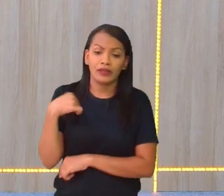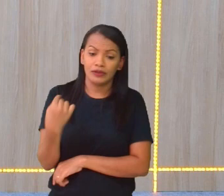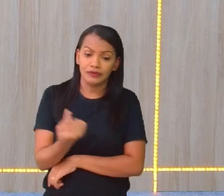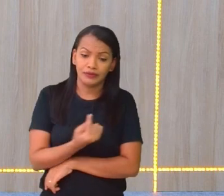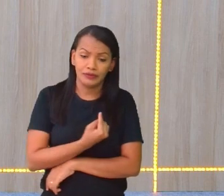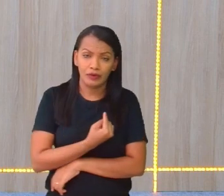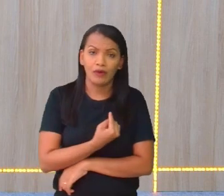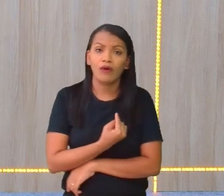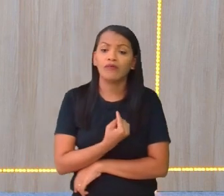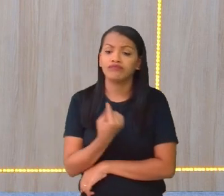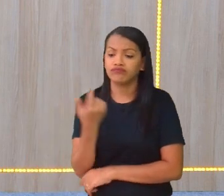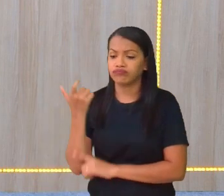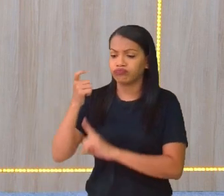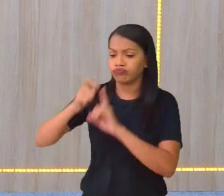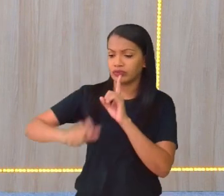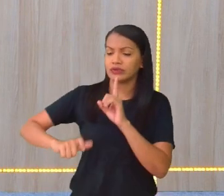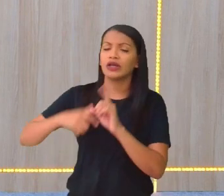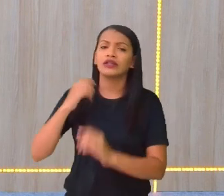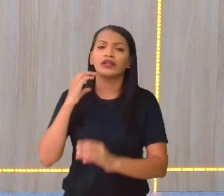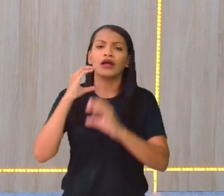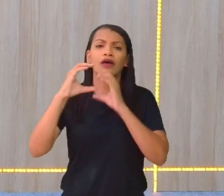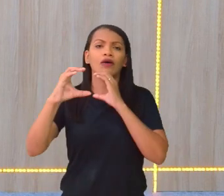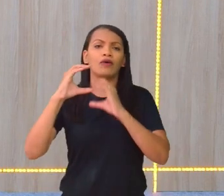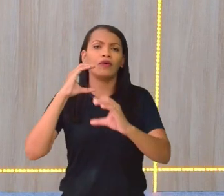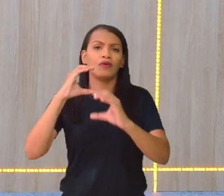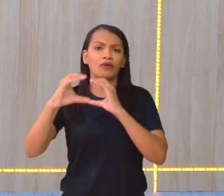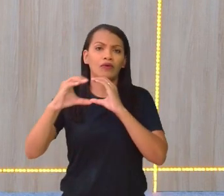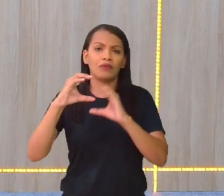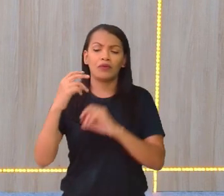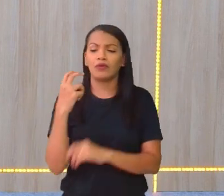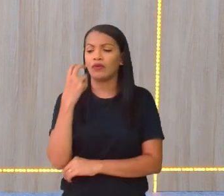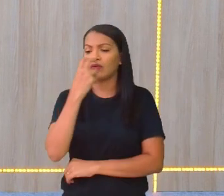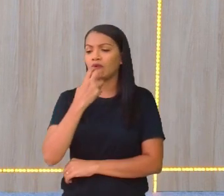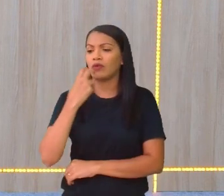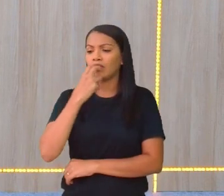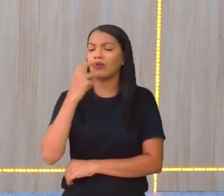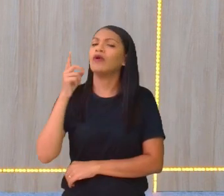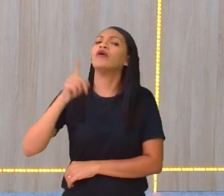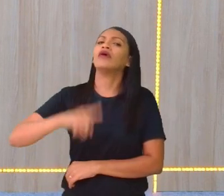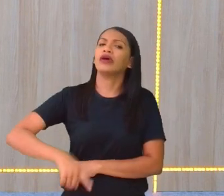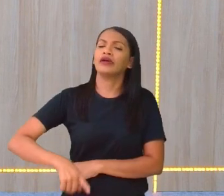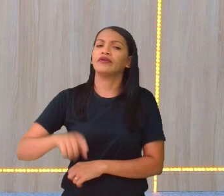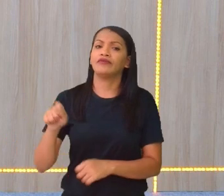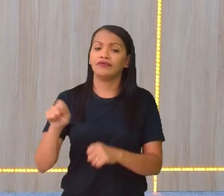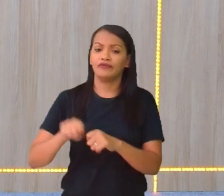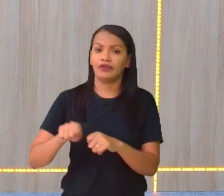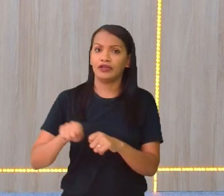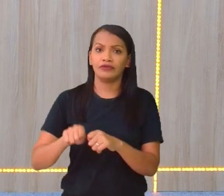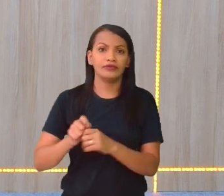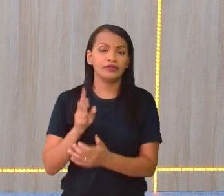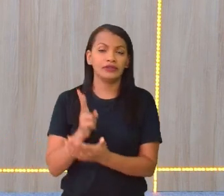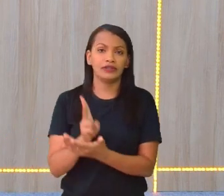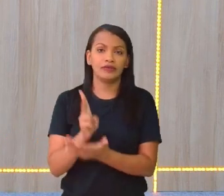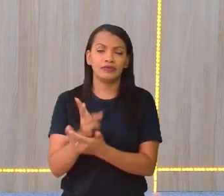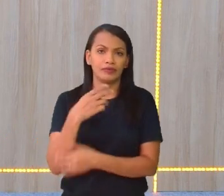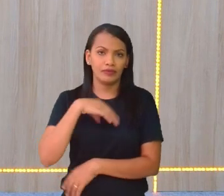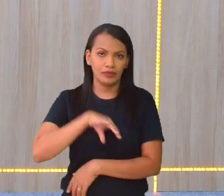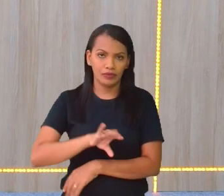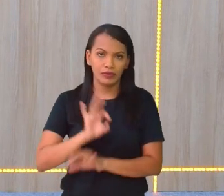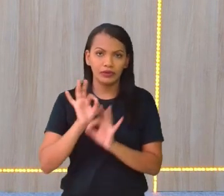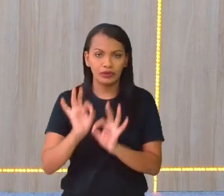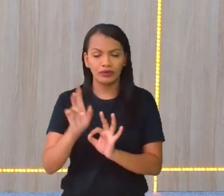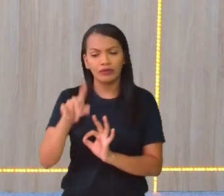somos agentes da comunicação. E esse eixo oralidade, ele é exercido o tempo todo. E aí